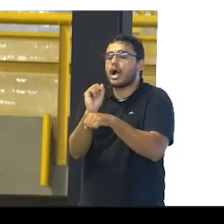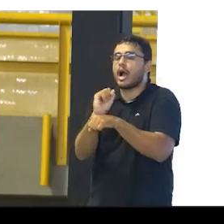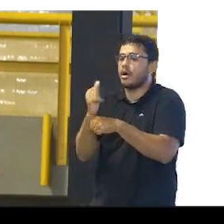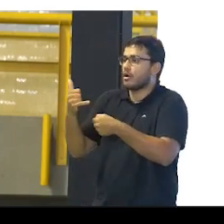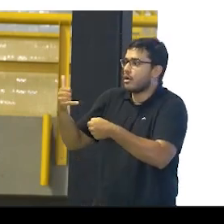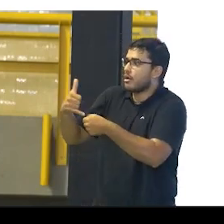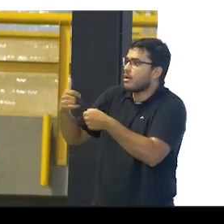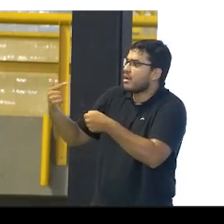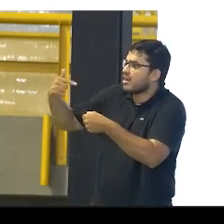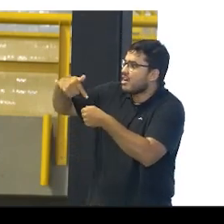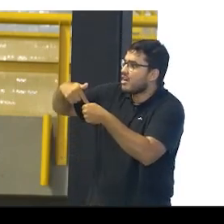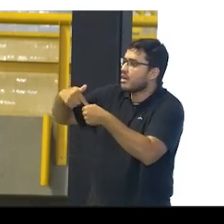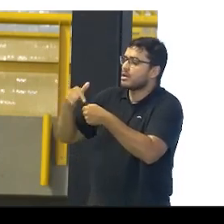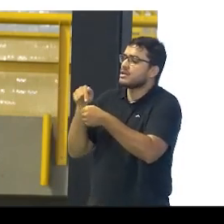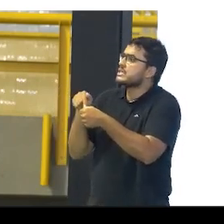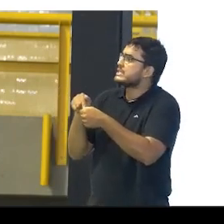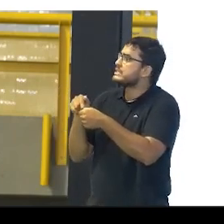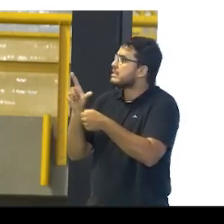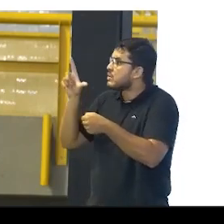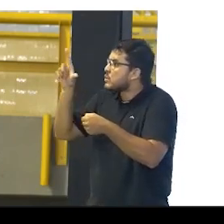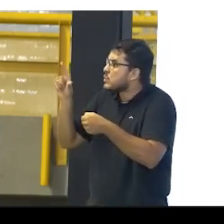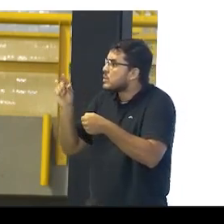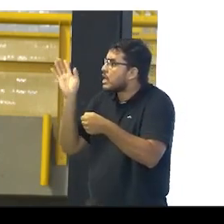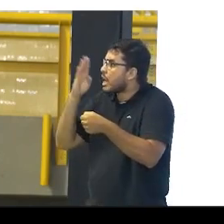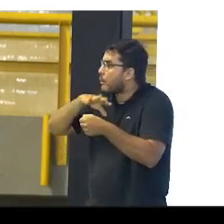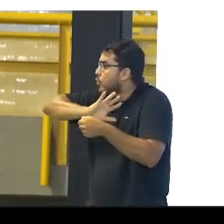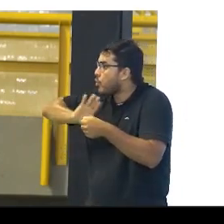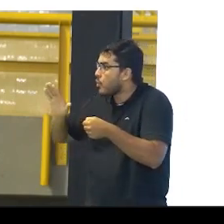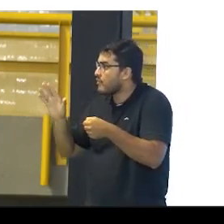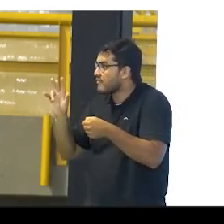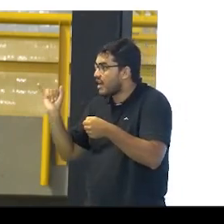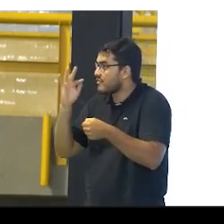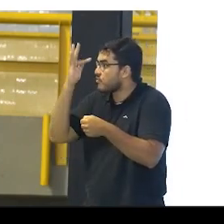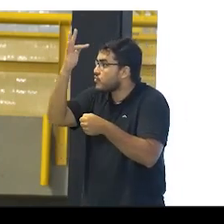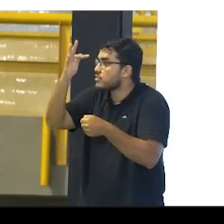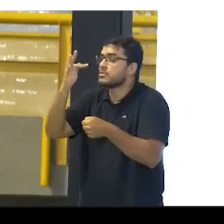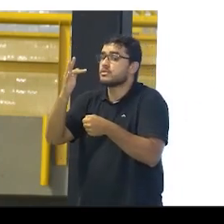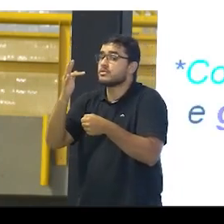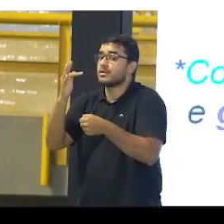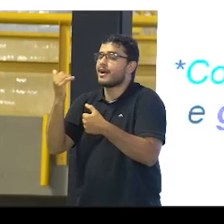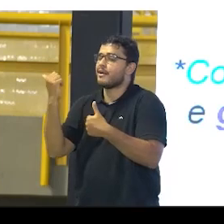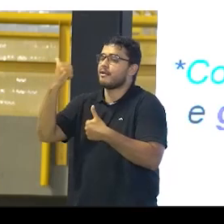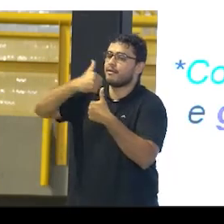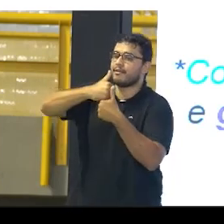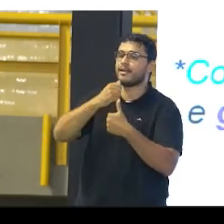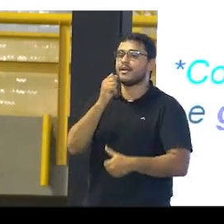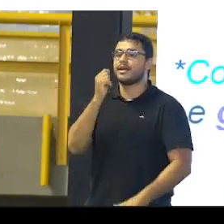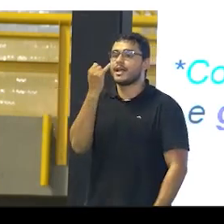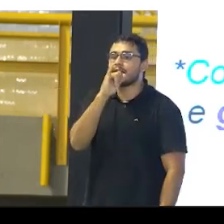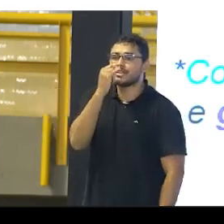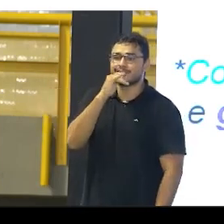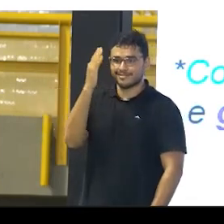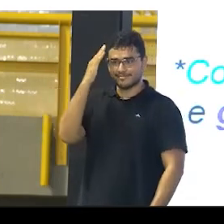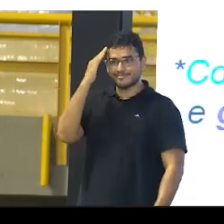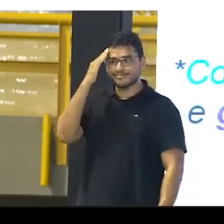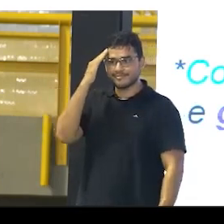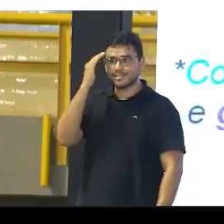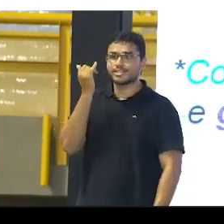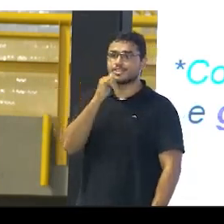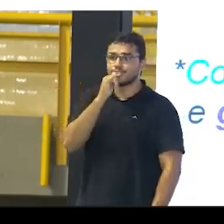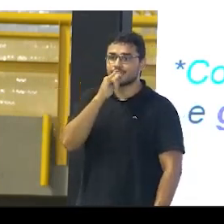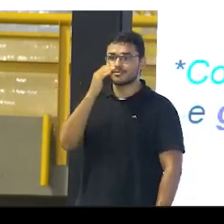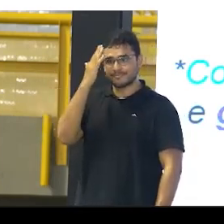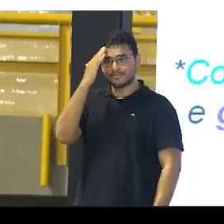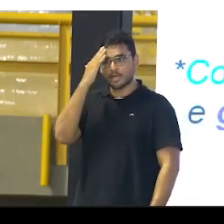A gente vai encontrar uma maneira de substituir o petróleo como um todo, ok? Professor, combustíveis fósseis,